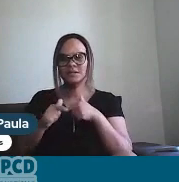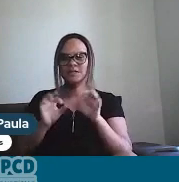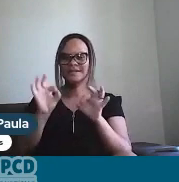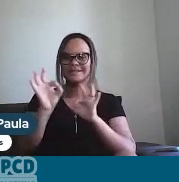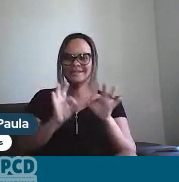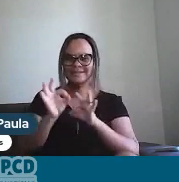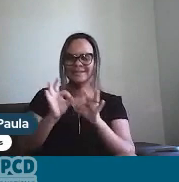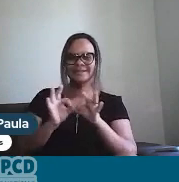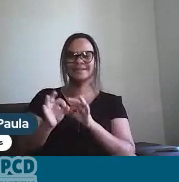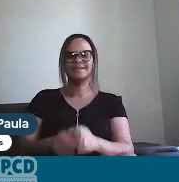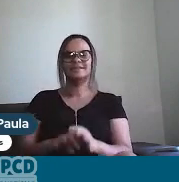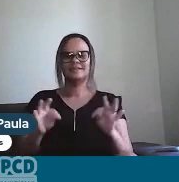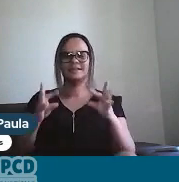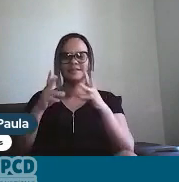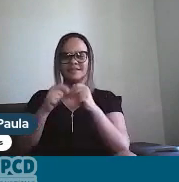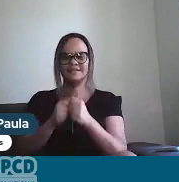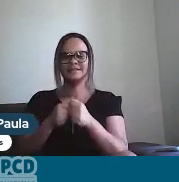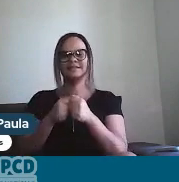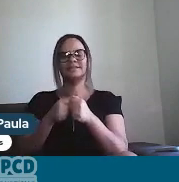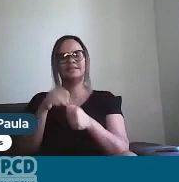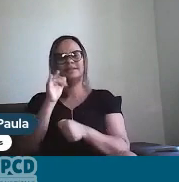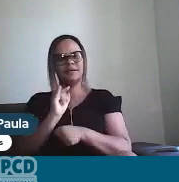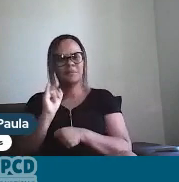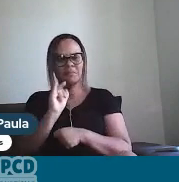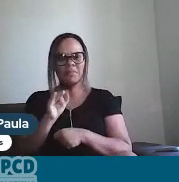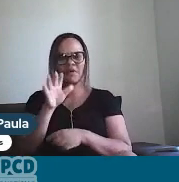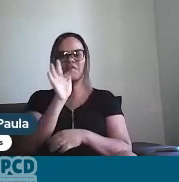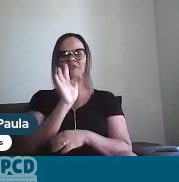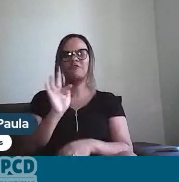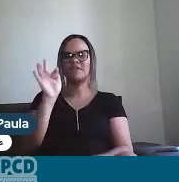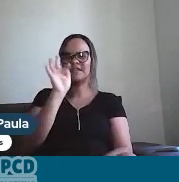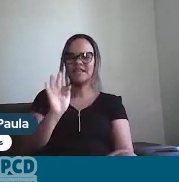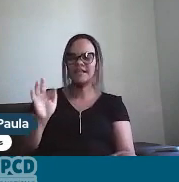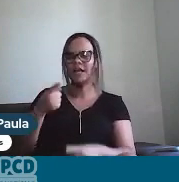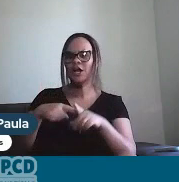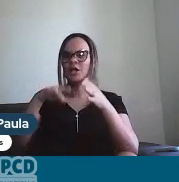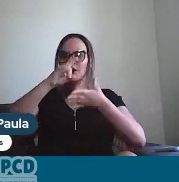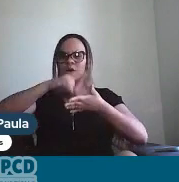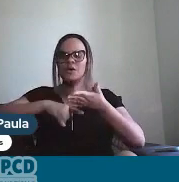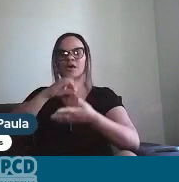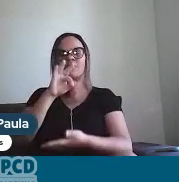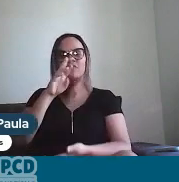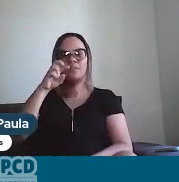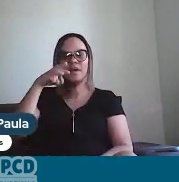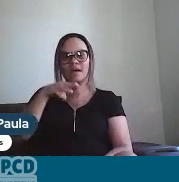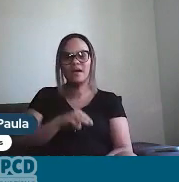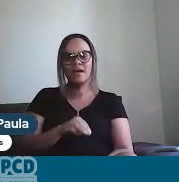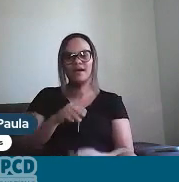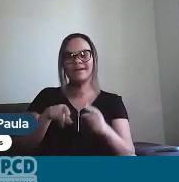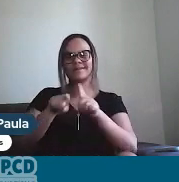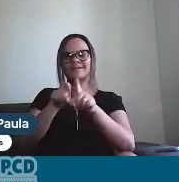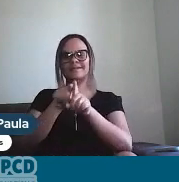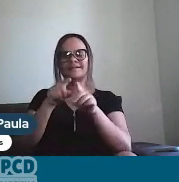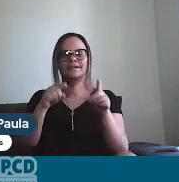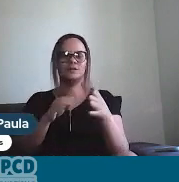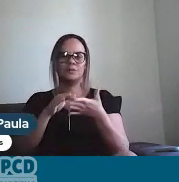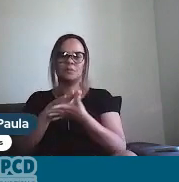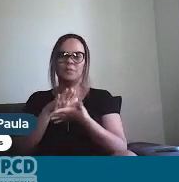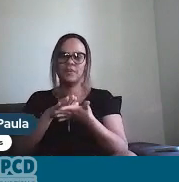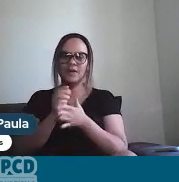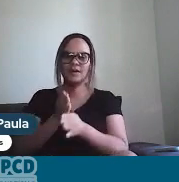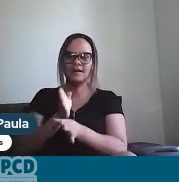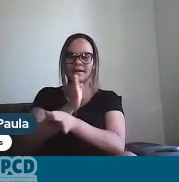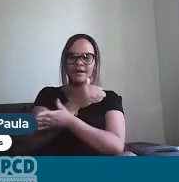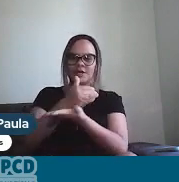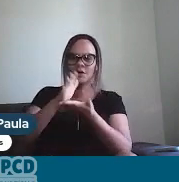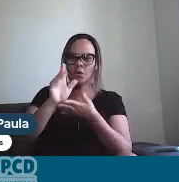de fato em todos os entes federativos, né? A gente tem o documento do IFBRM aprimorado também, que já foi publicado antes mesmo de